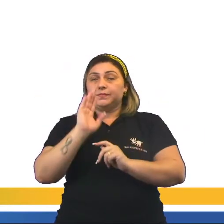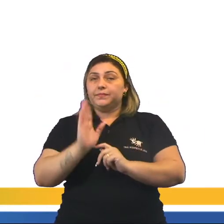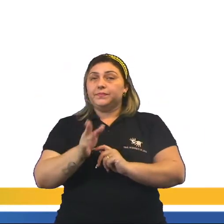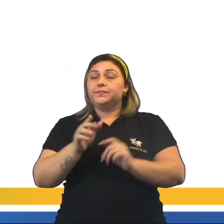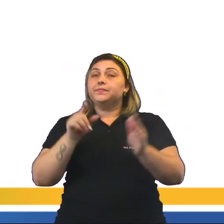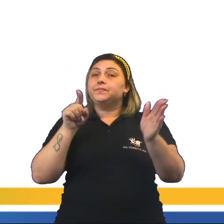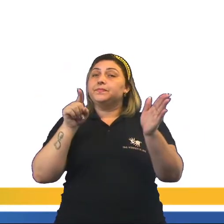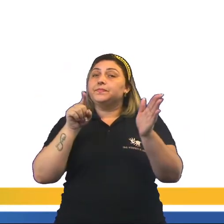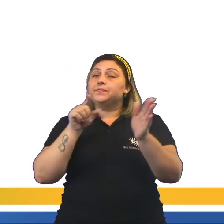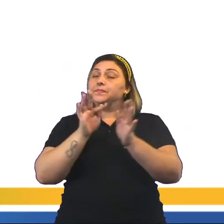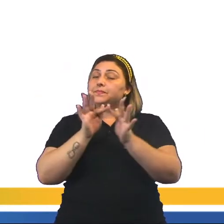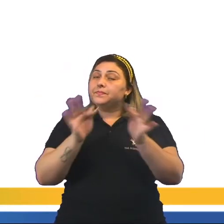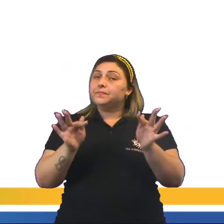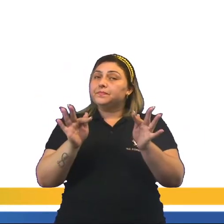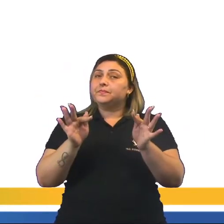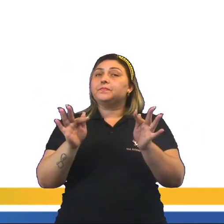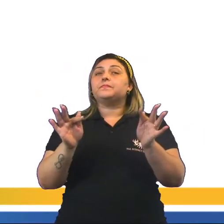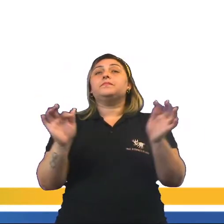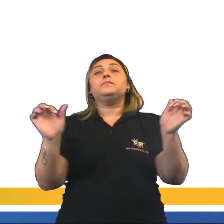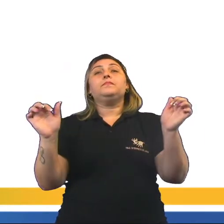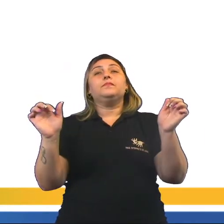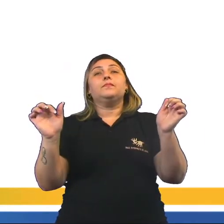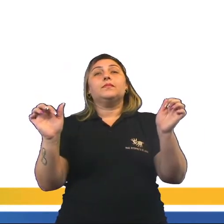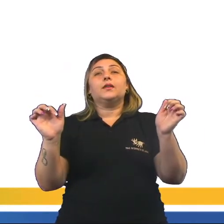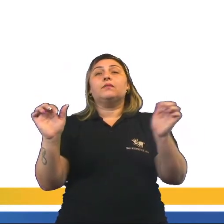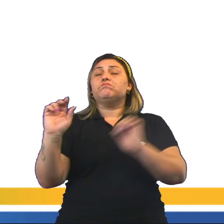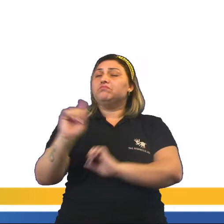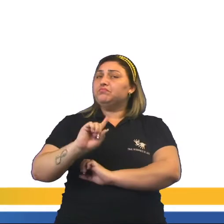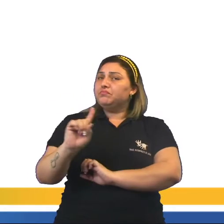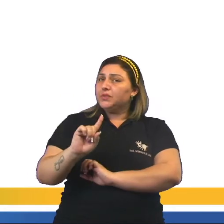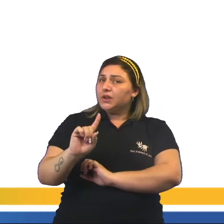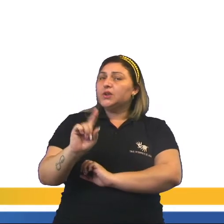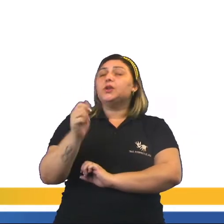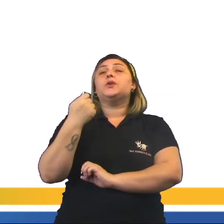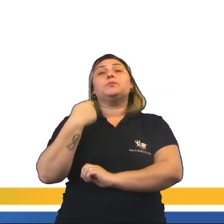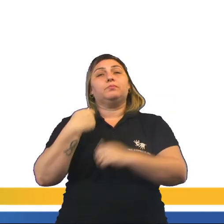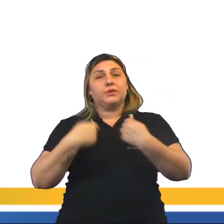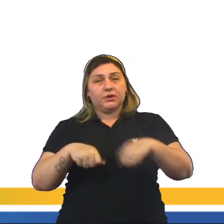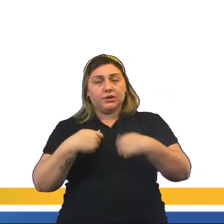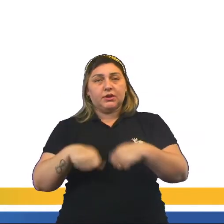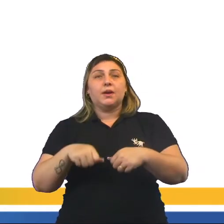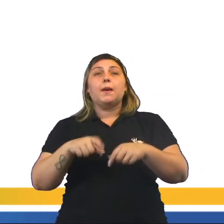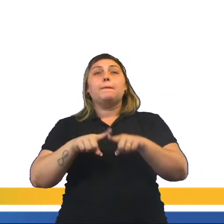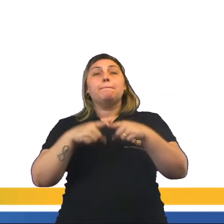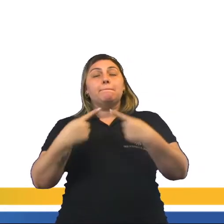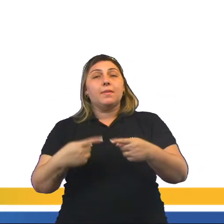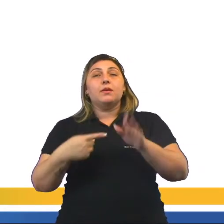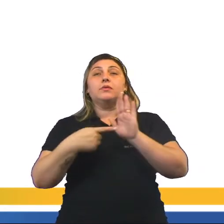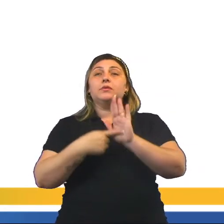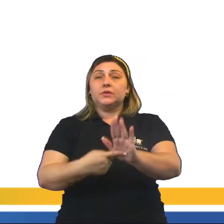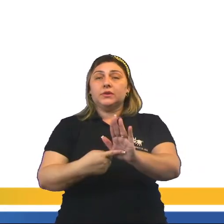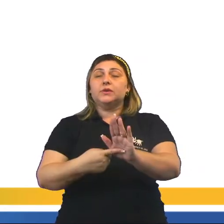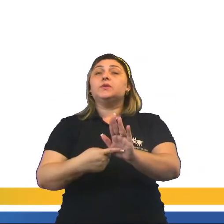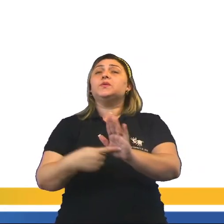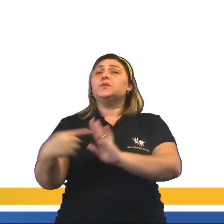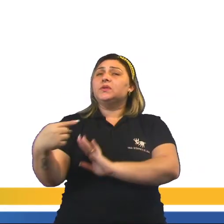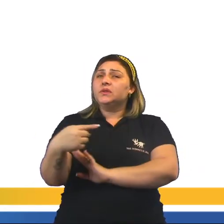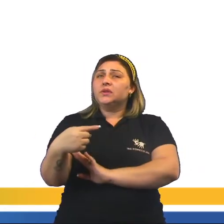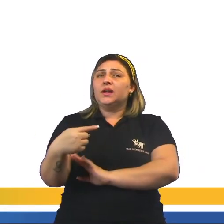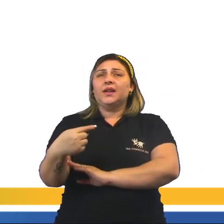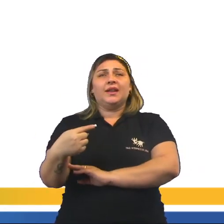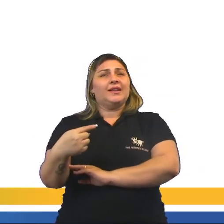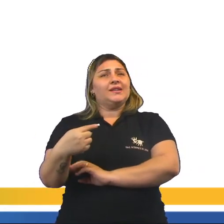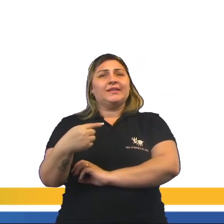nas frases negativas, nós precisamos usar o verbo auxiliar. Porém, ele aparece de forma negativa.